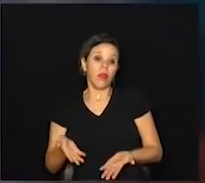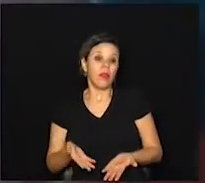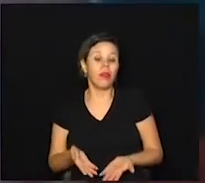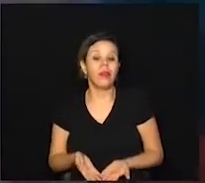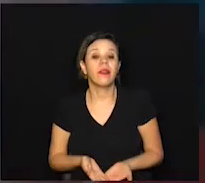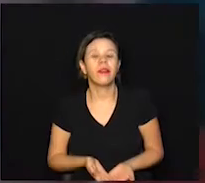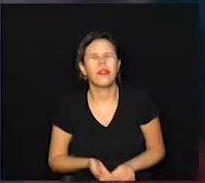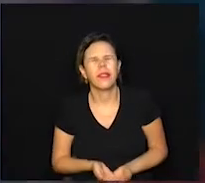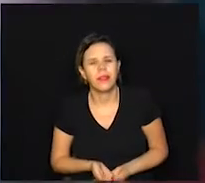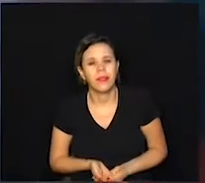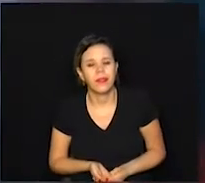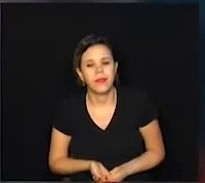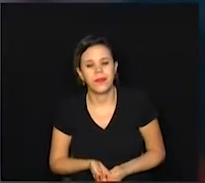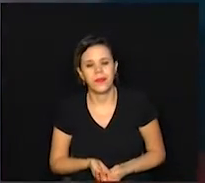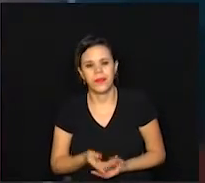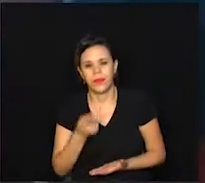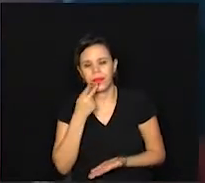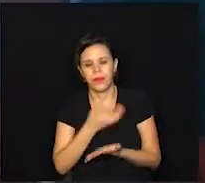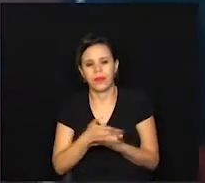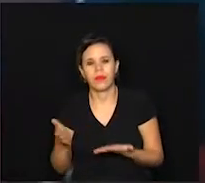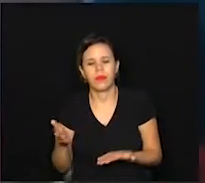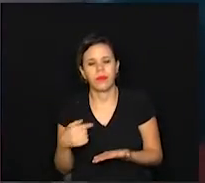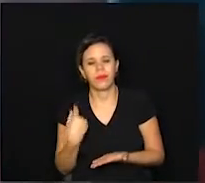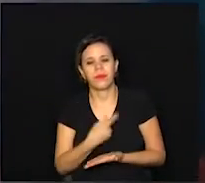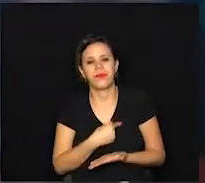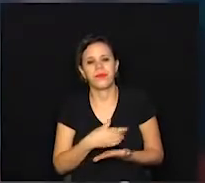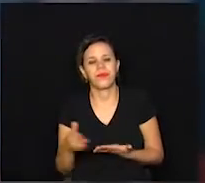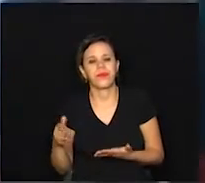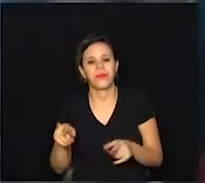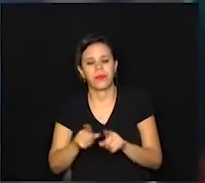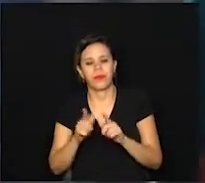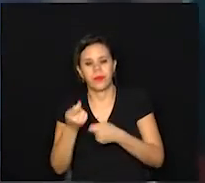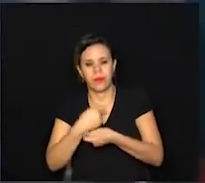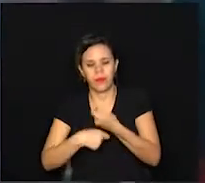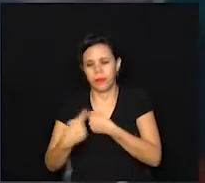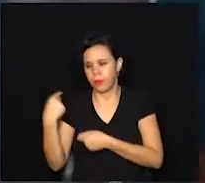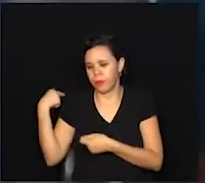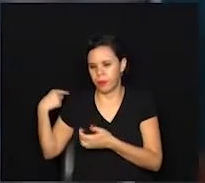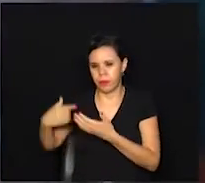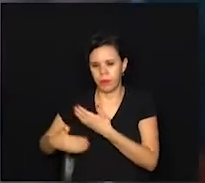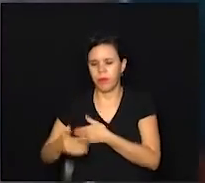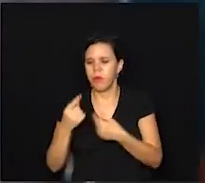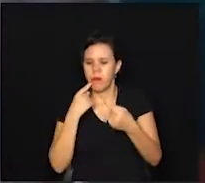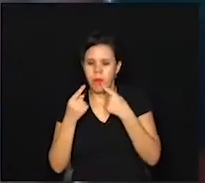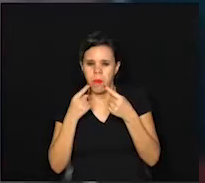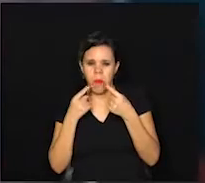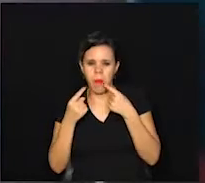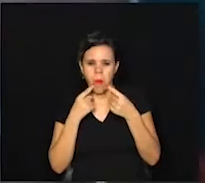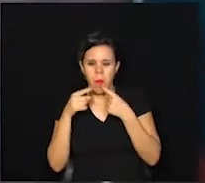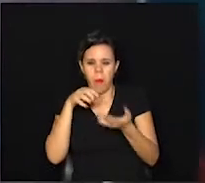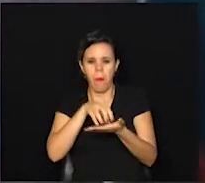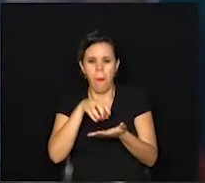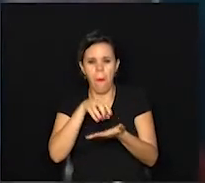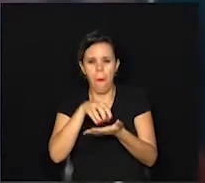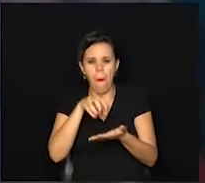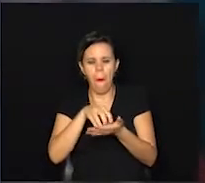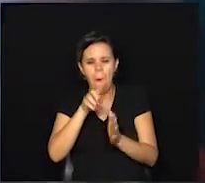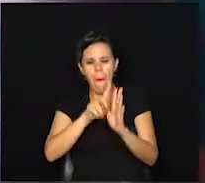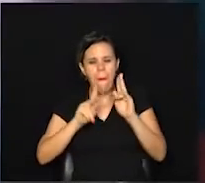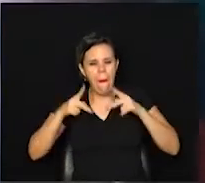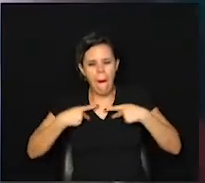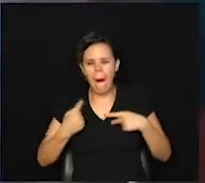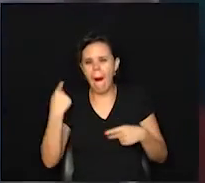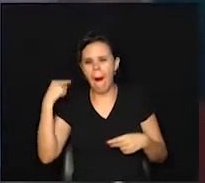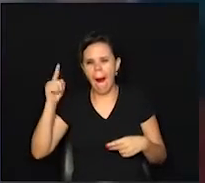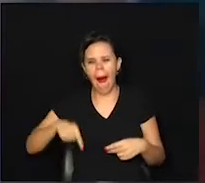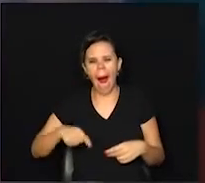estava colocando na fala inicial, nós iniciamos na gestão anterior, em diálogo com o Departamento de Direitos Humanos, na época que